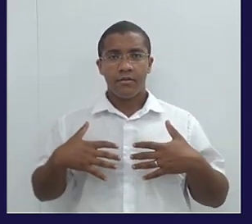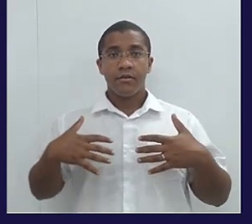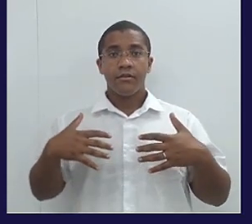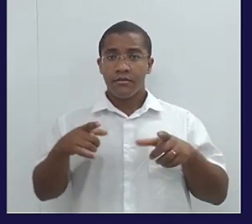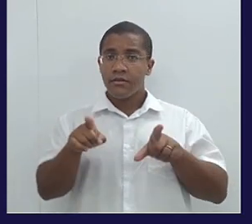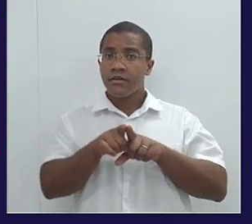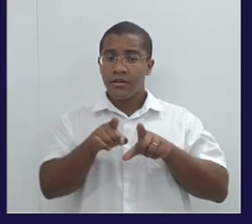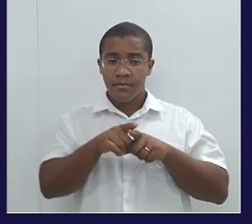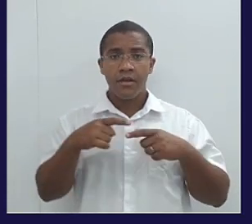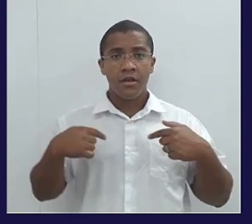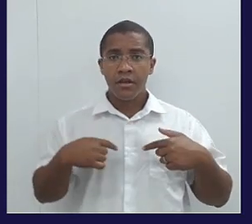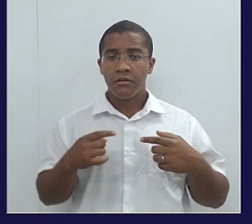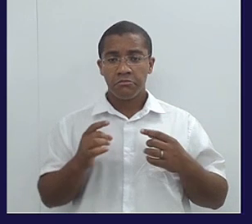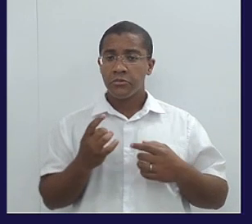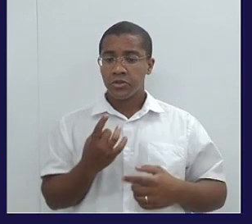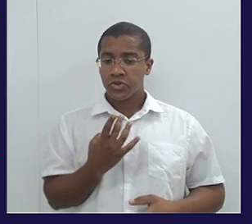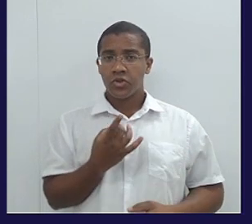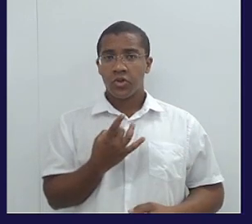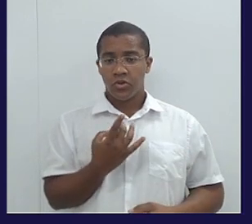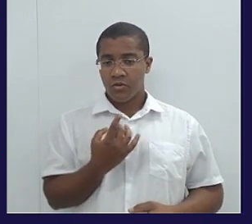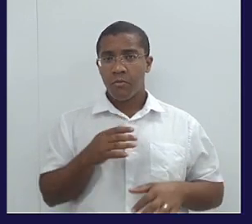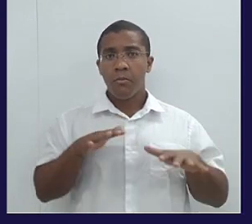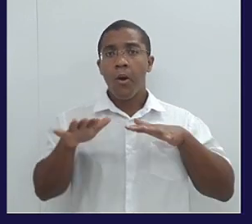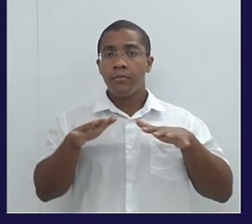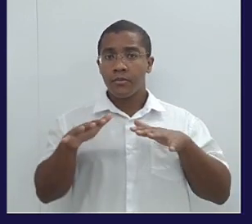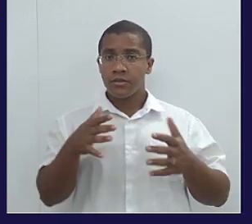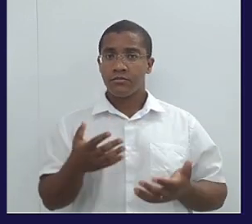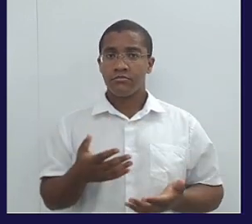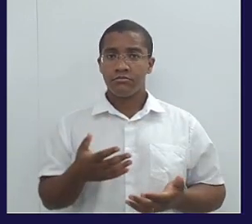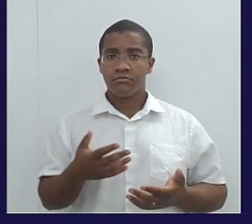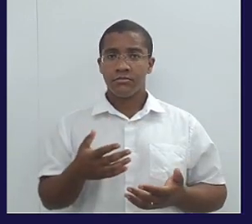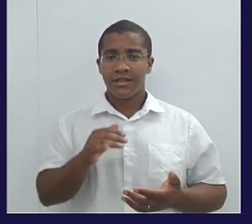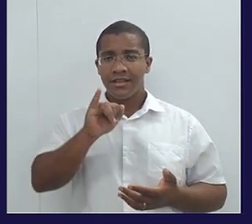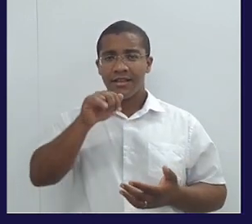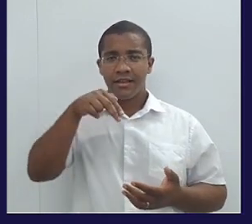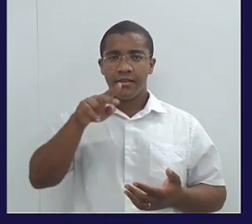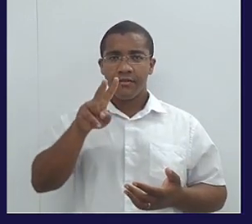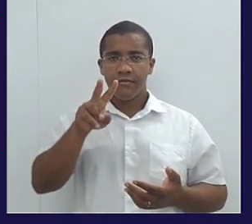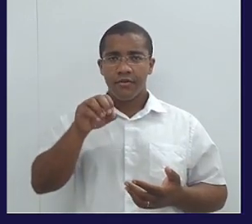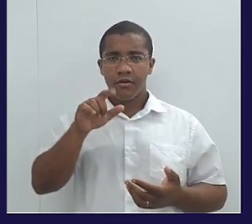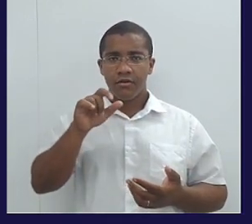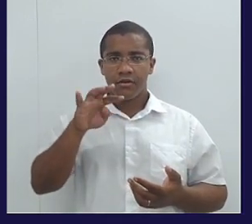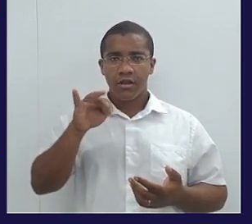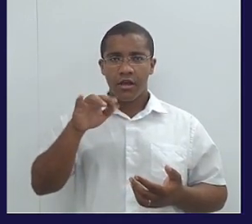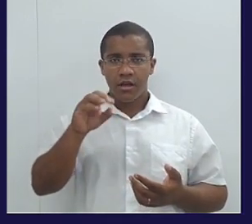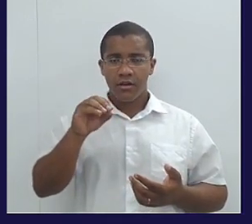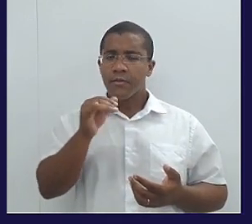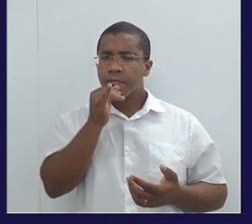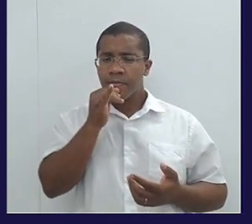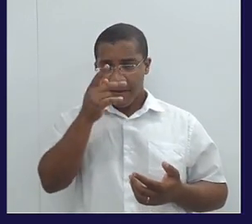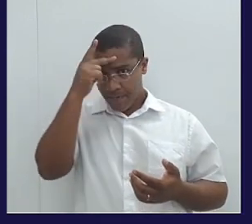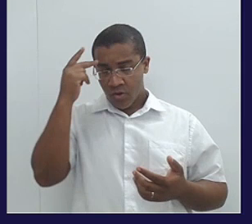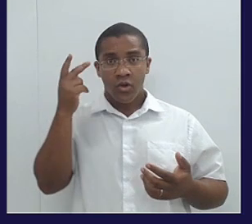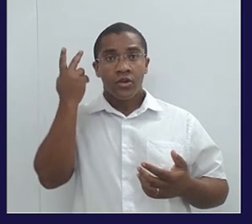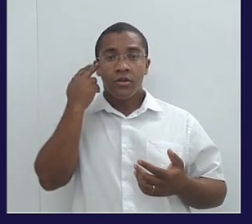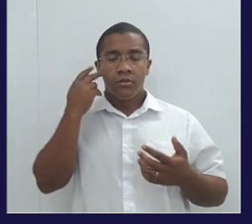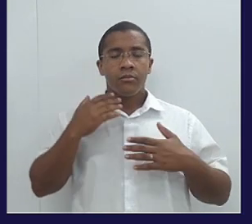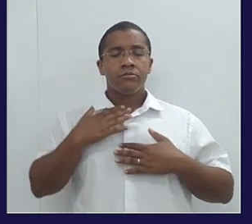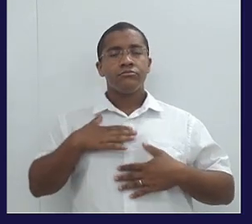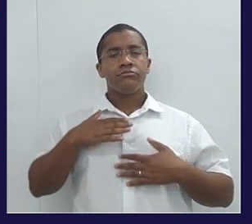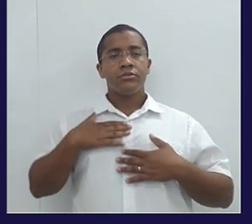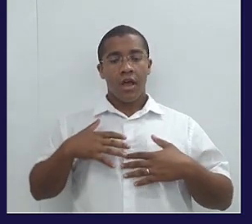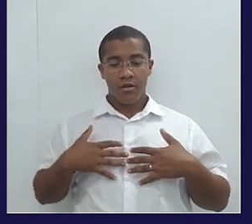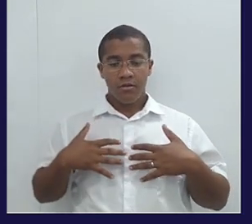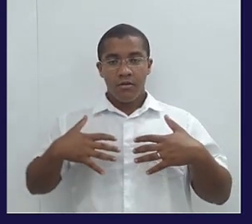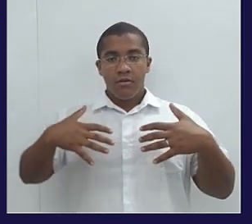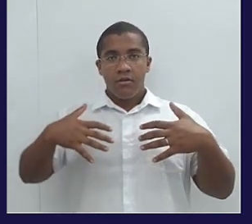vai ter um movimento involuntário. Quando ele está em repouso, uma pessoa normal ela respira mais ou menos